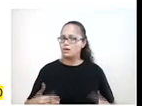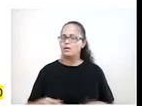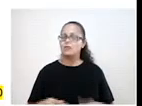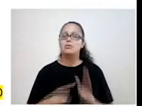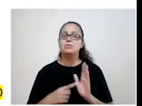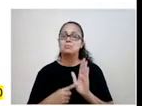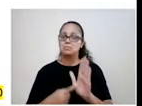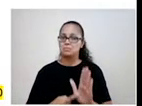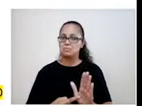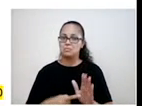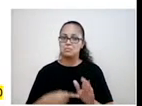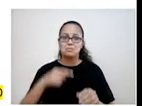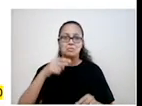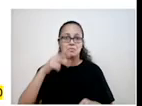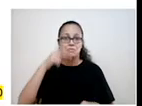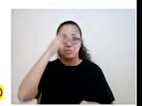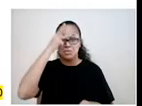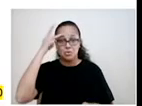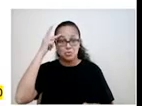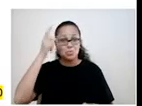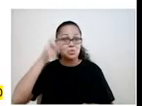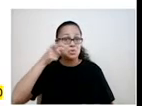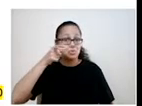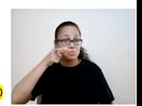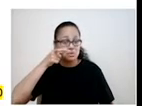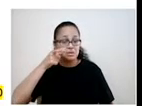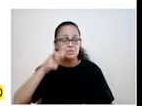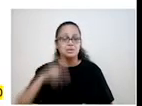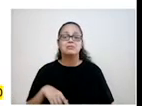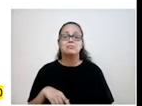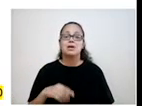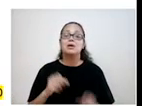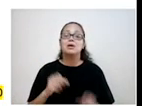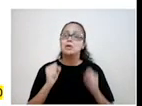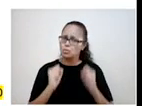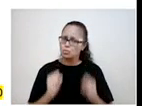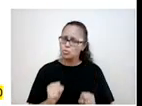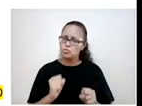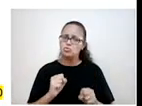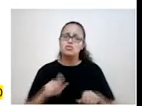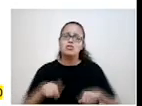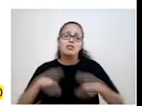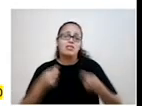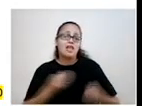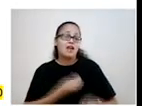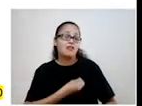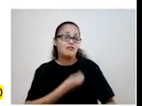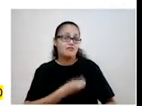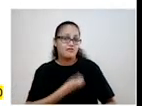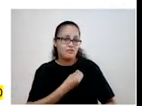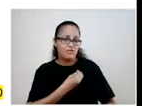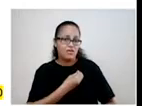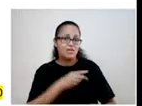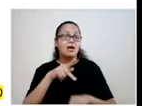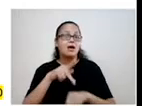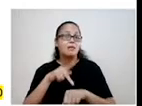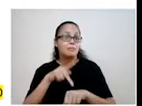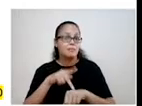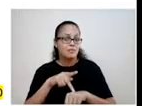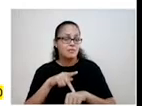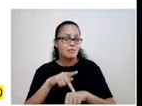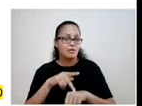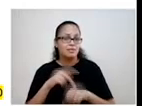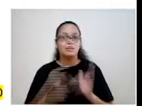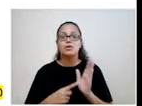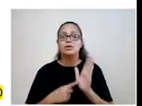levaram observadores a afirmar que ele era capaz de dar vida a criaturas de pedra. Entre elas, destacam-se